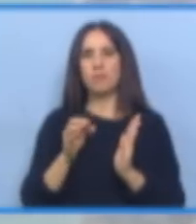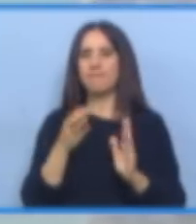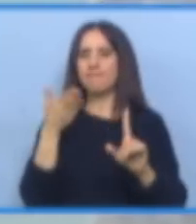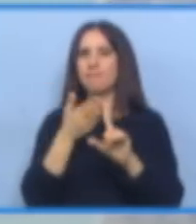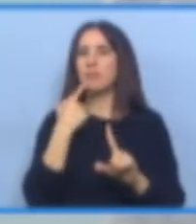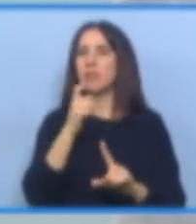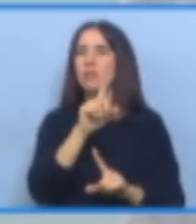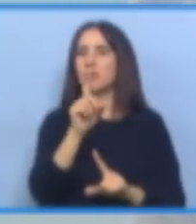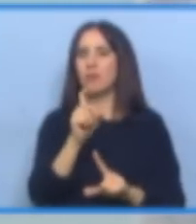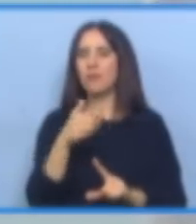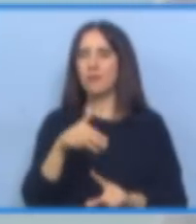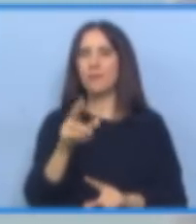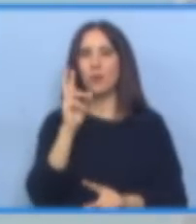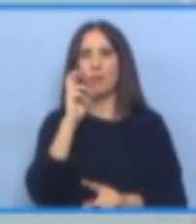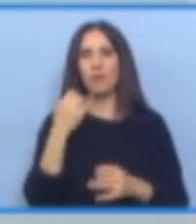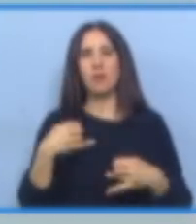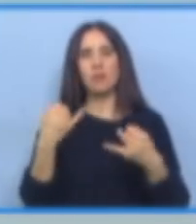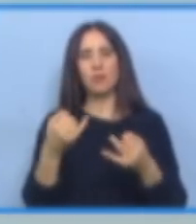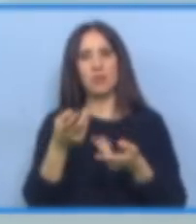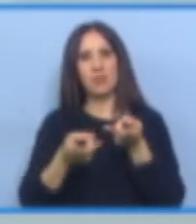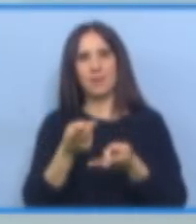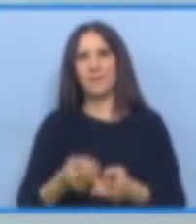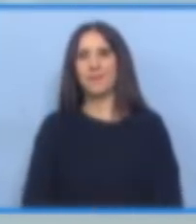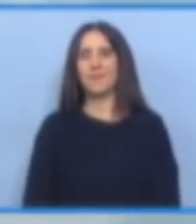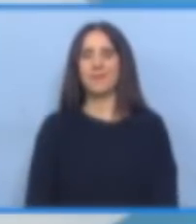questão, por isso vamos ouvi-lo para depois o analisar.